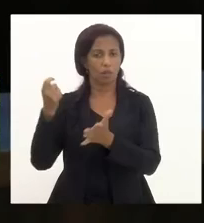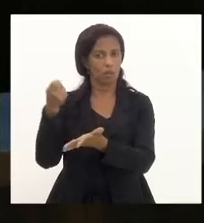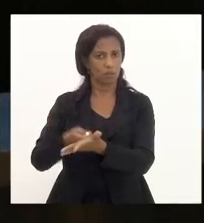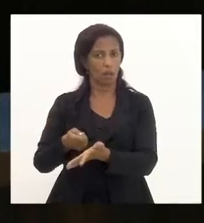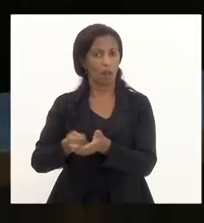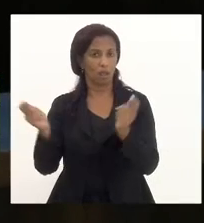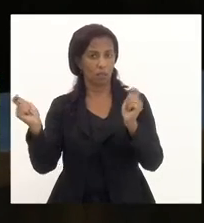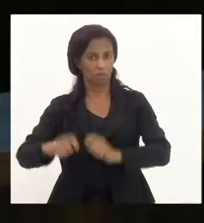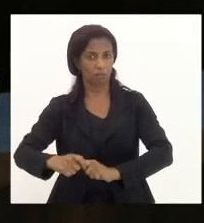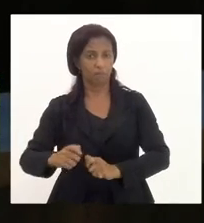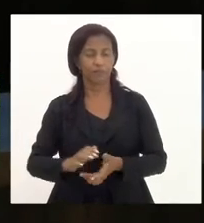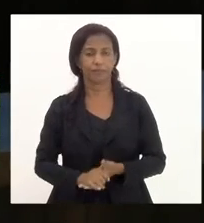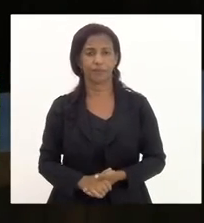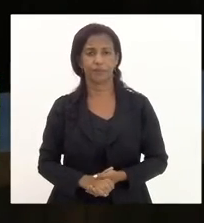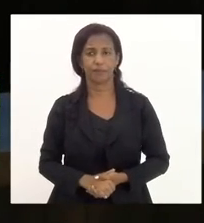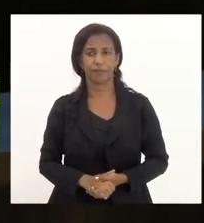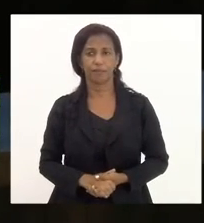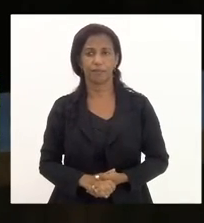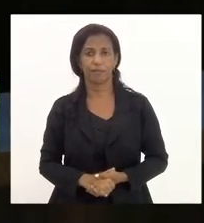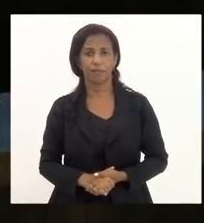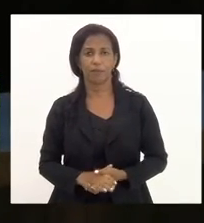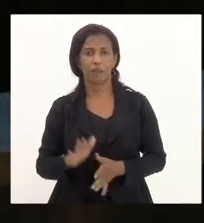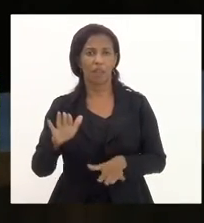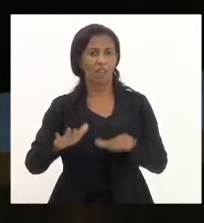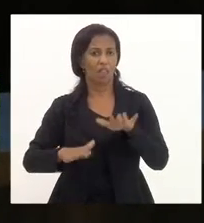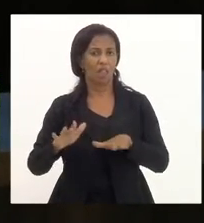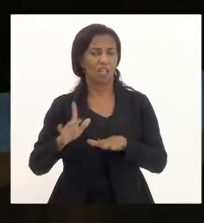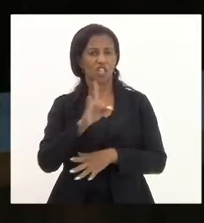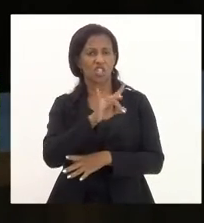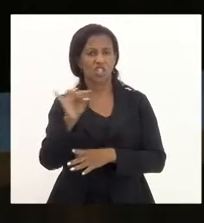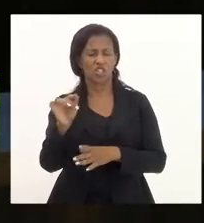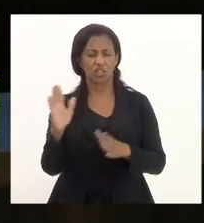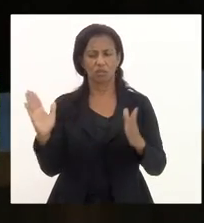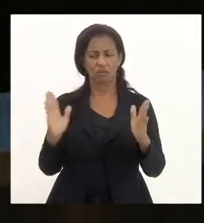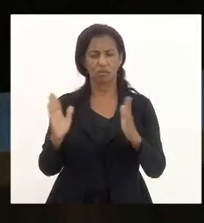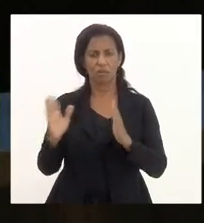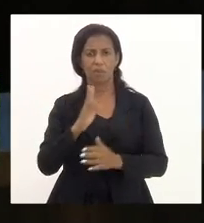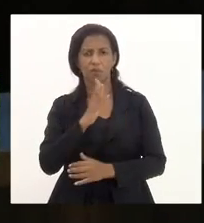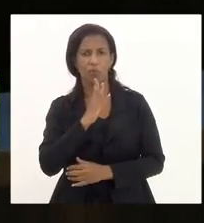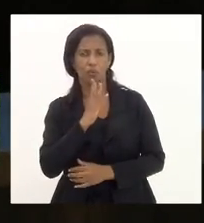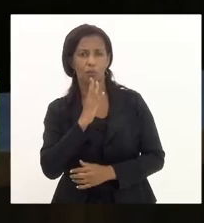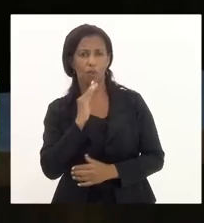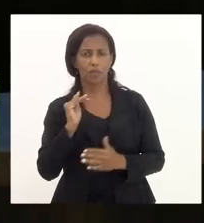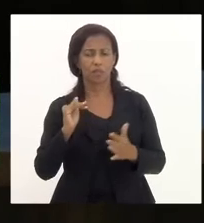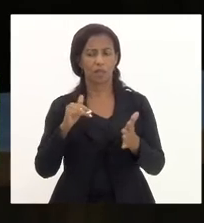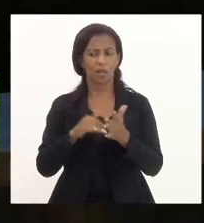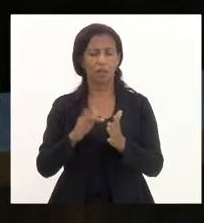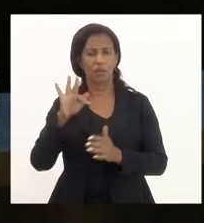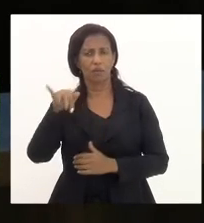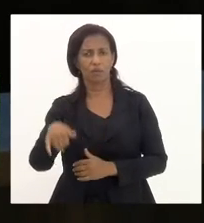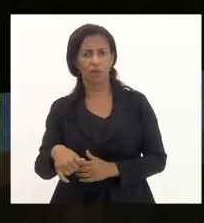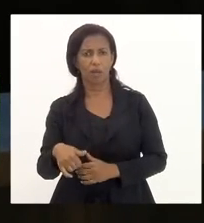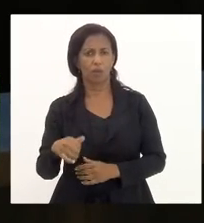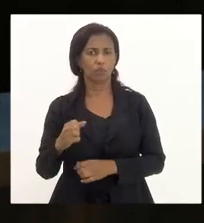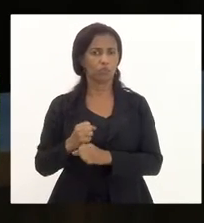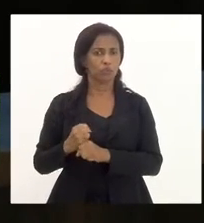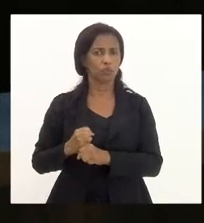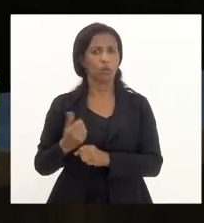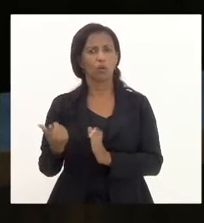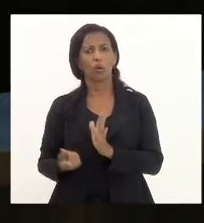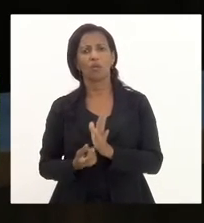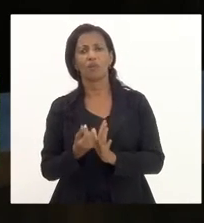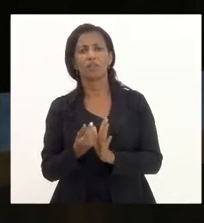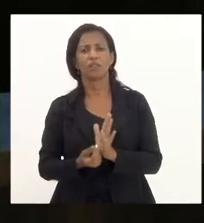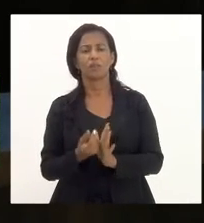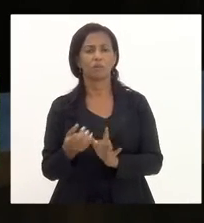perdão diz que é possível é é uma questão de dias para se conhecer né até o final do ano qual vai ser o